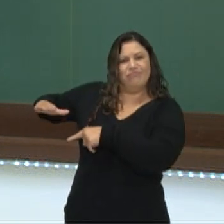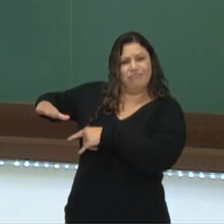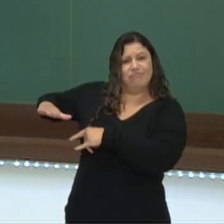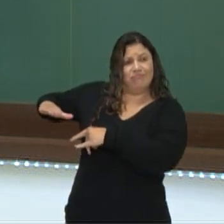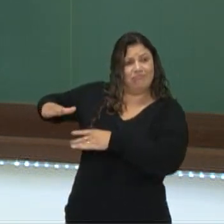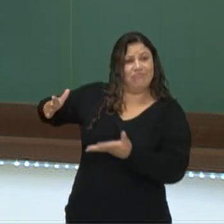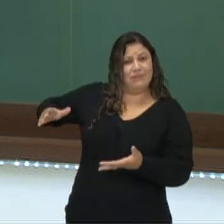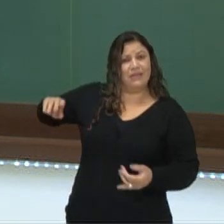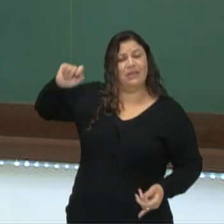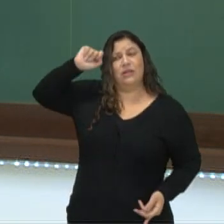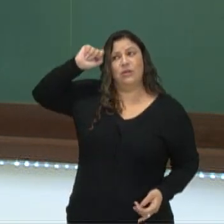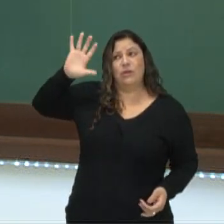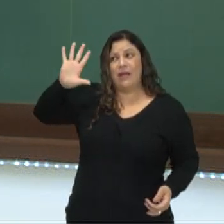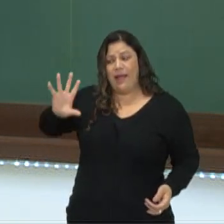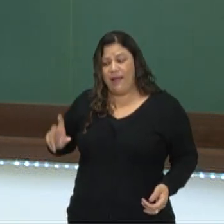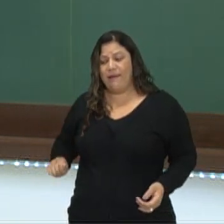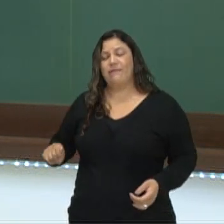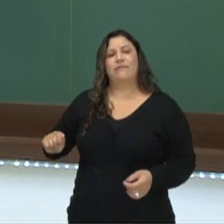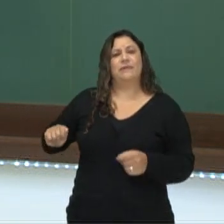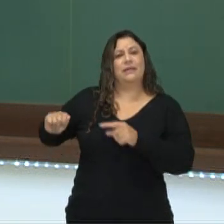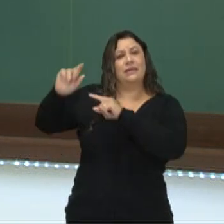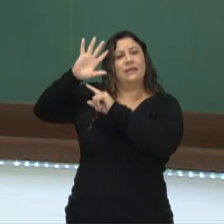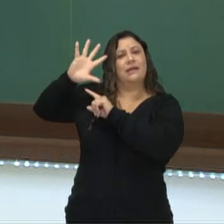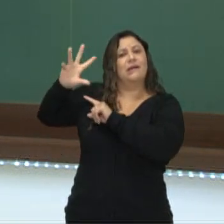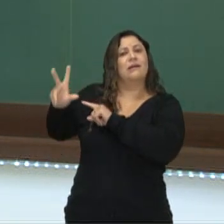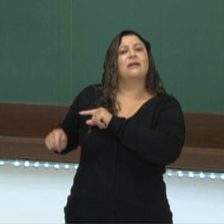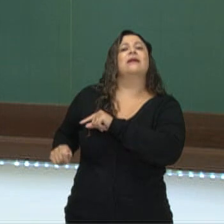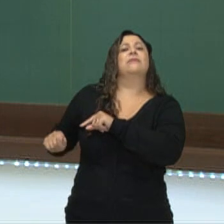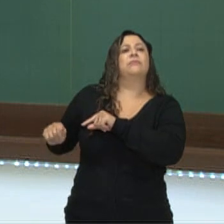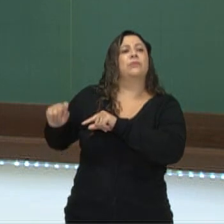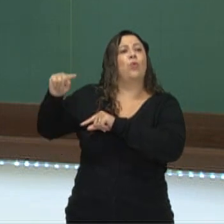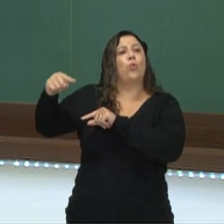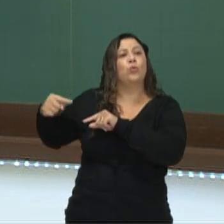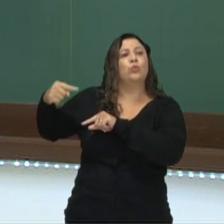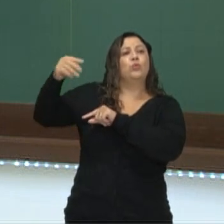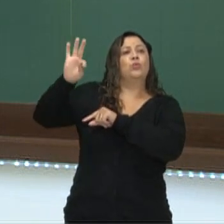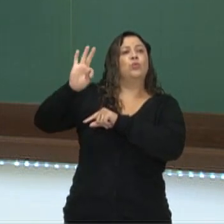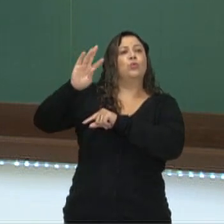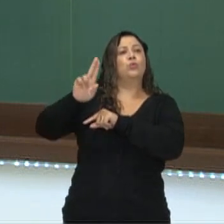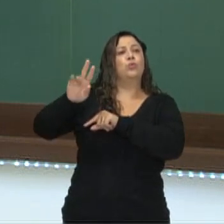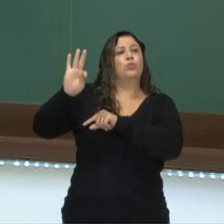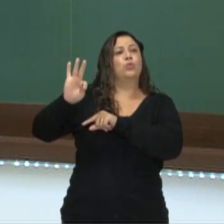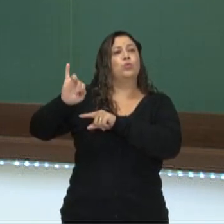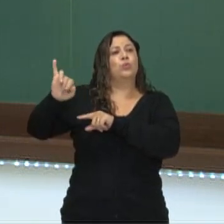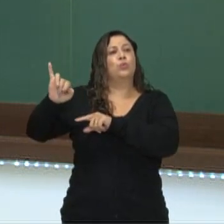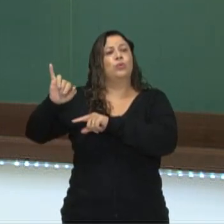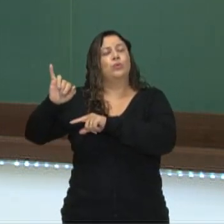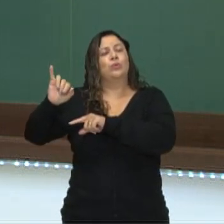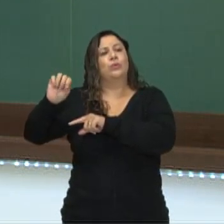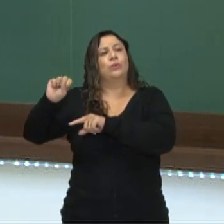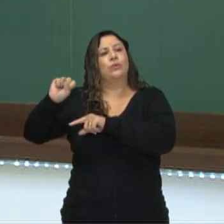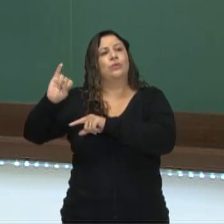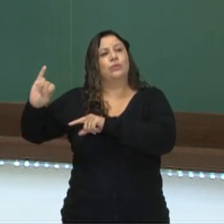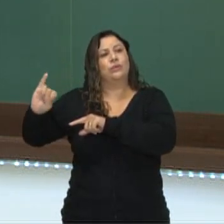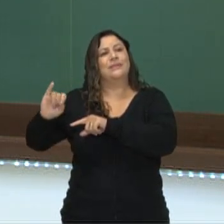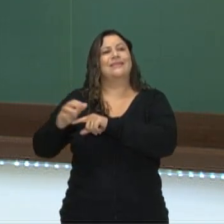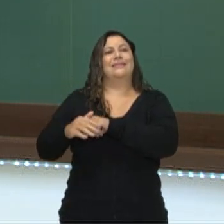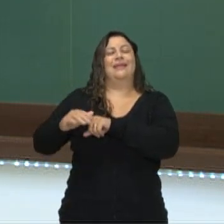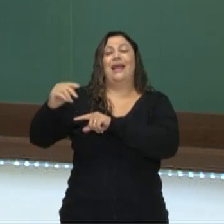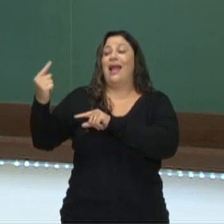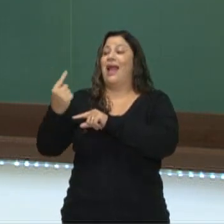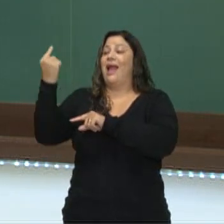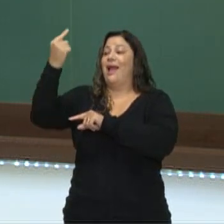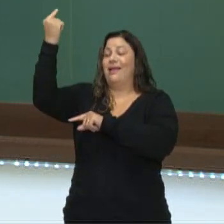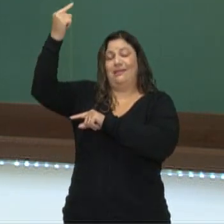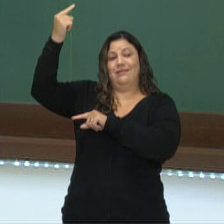baixinha. E os Tutsis, eles eram mais altos. Os Hutus e os Tuá,